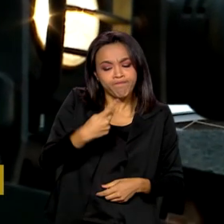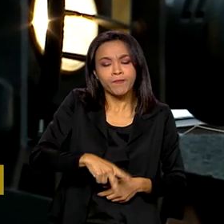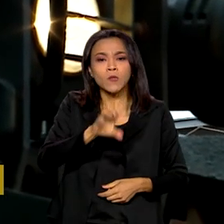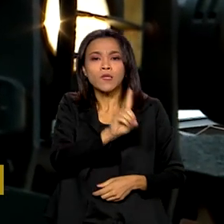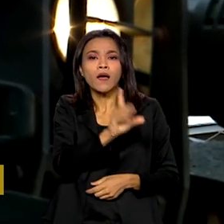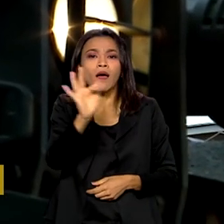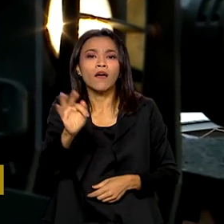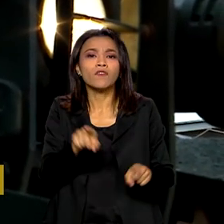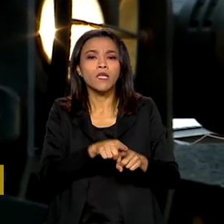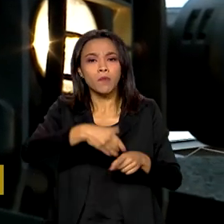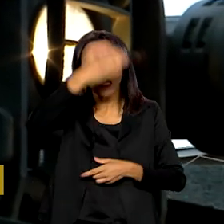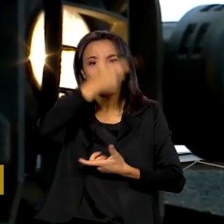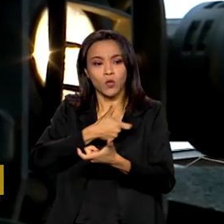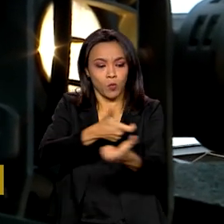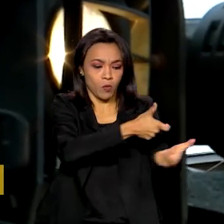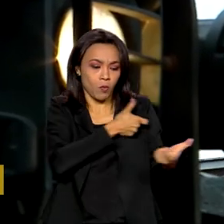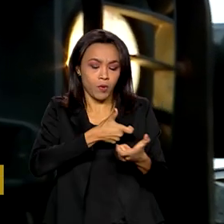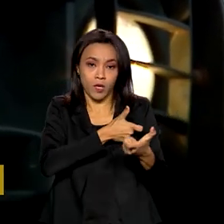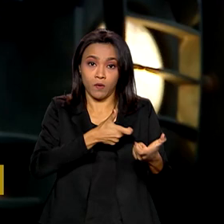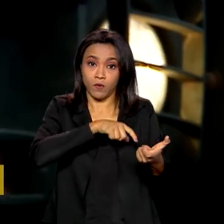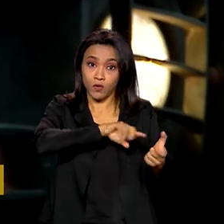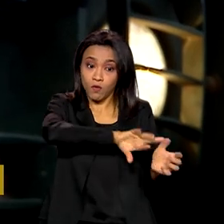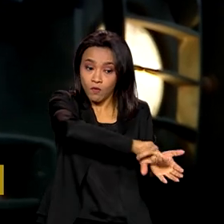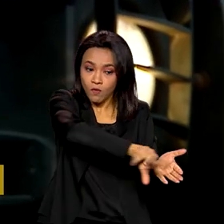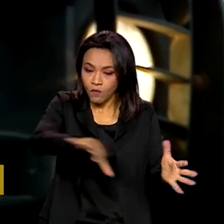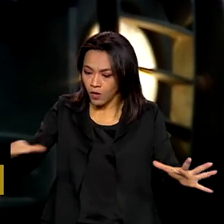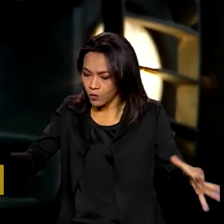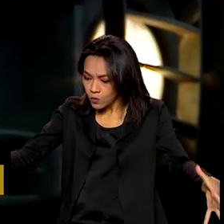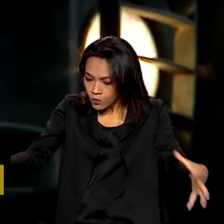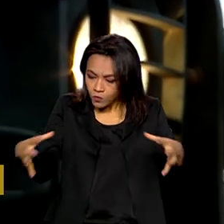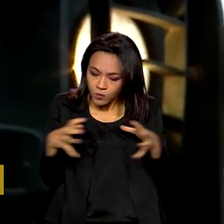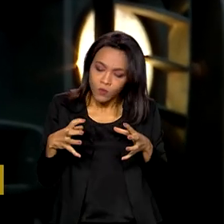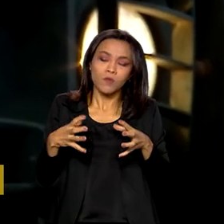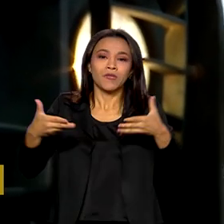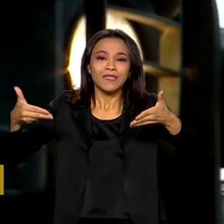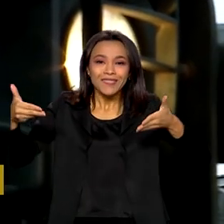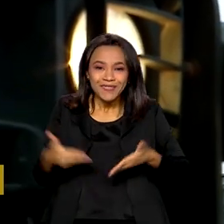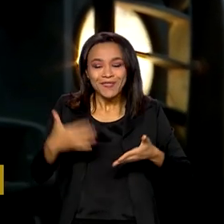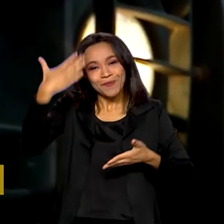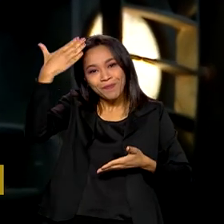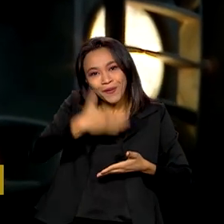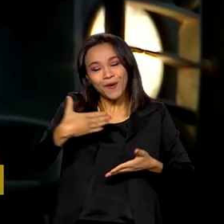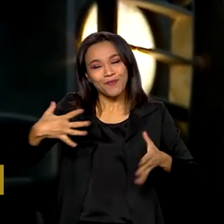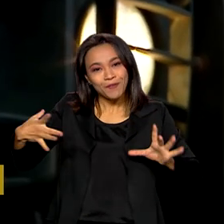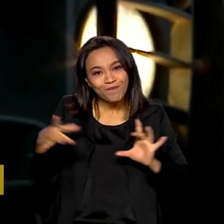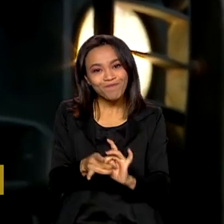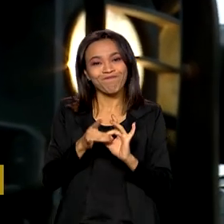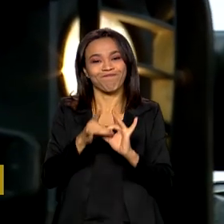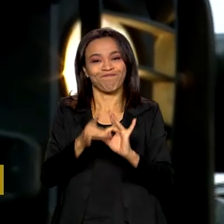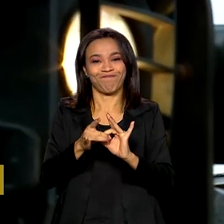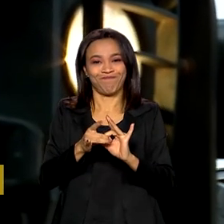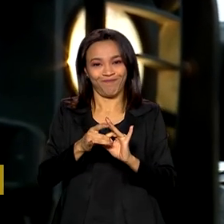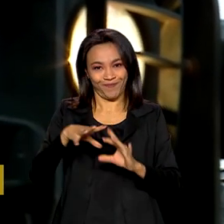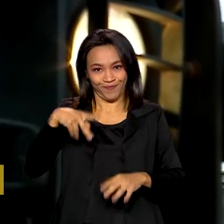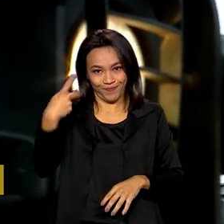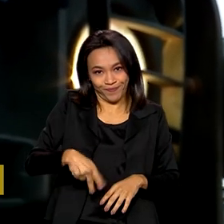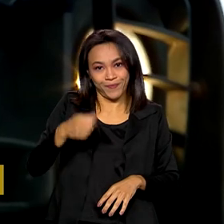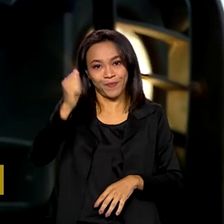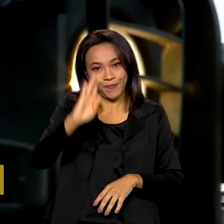de Bombeiros Militar do Distrito Federal, caracterizando a integração das diversas instituições de nosso